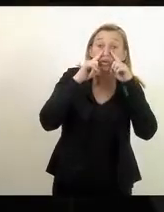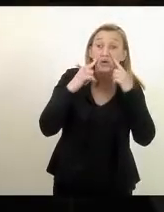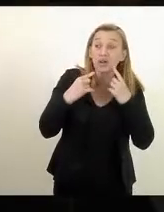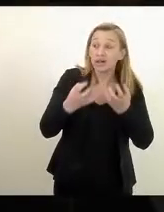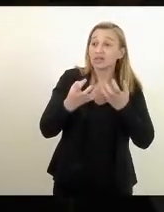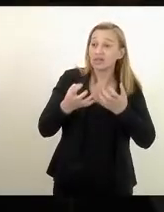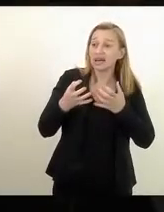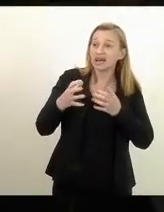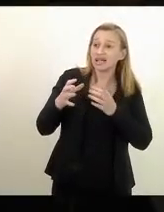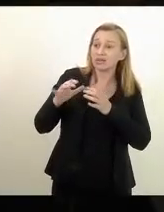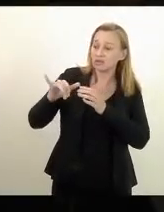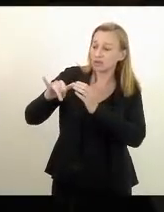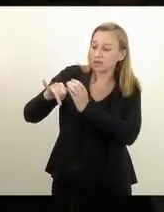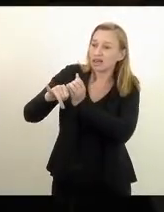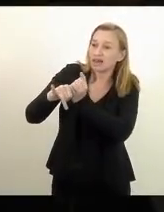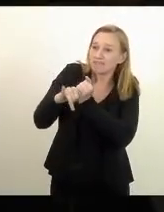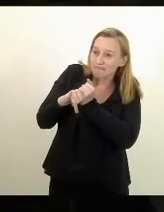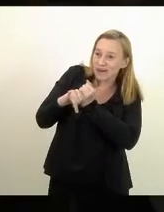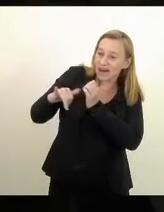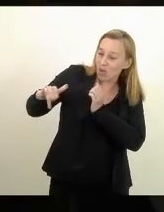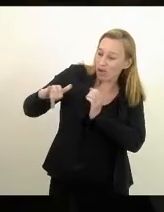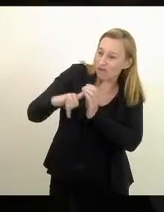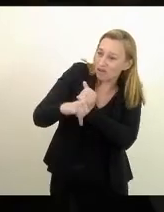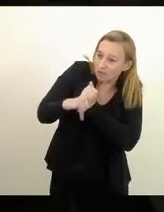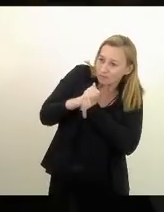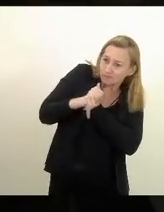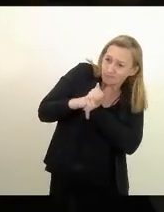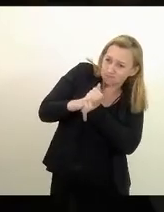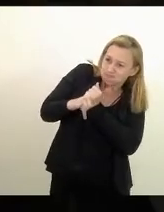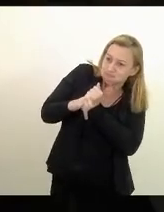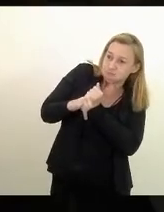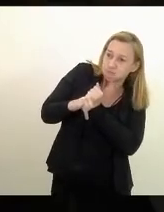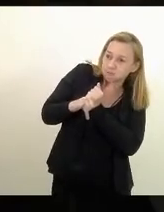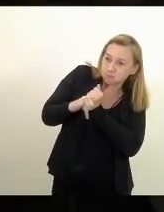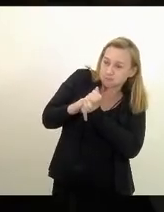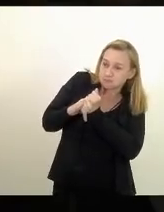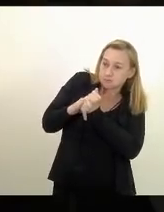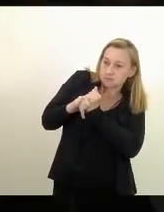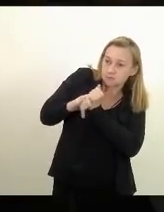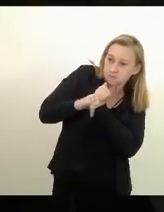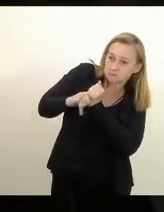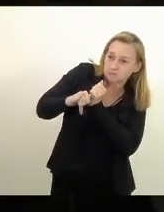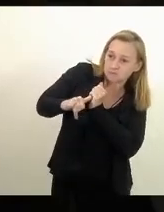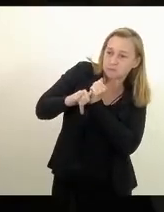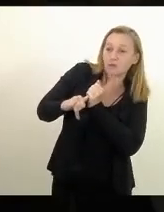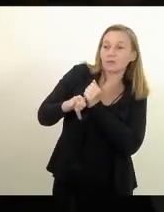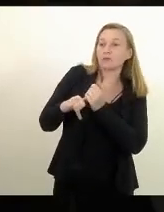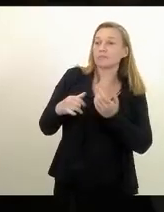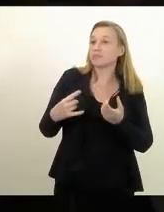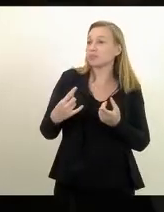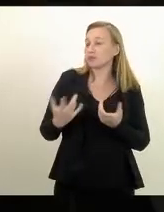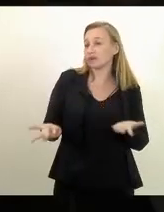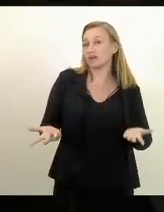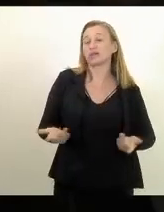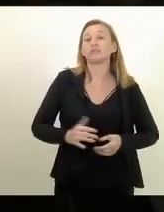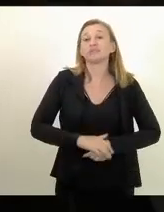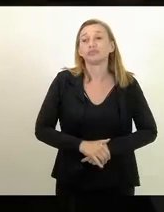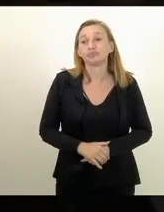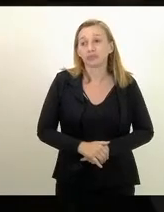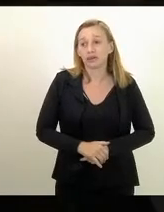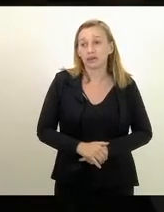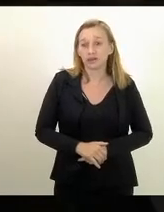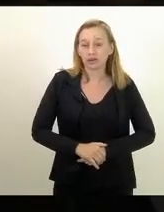extremismo que deve ser contido qualquer que seja a sua matriz era isso que eu queria falar são os três pontos para que a gente não fique apenas nesse